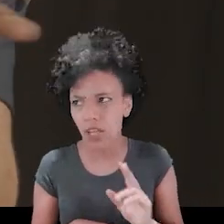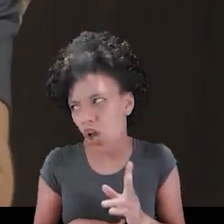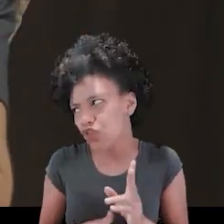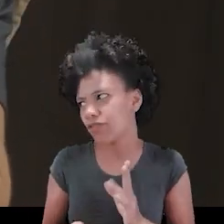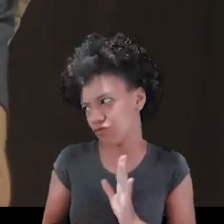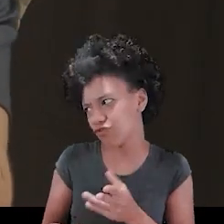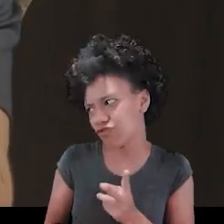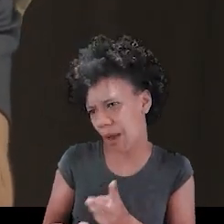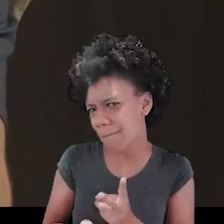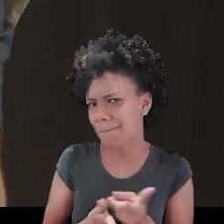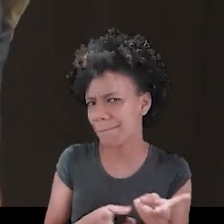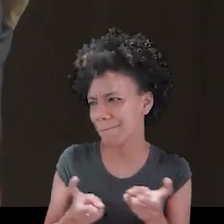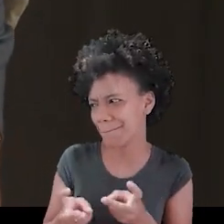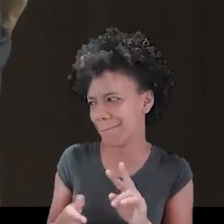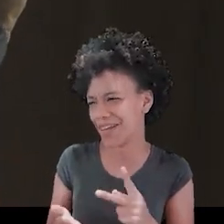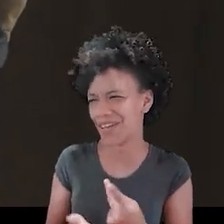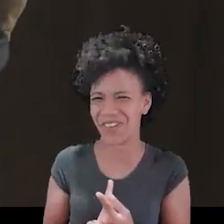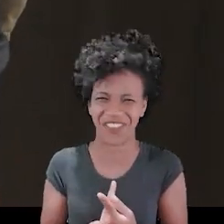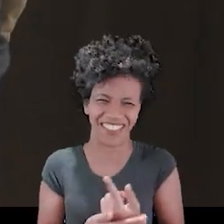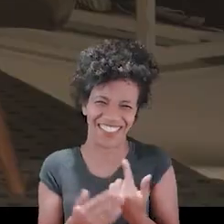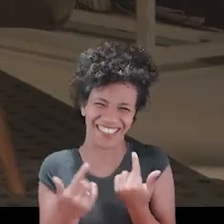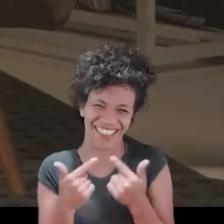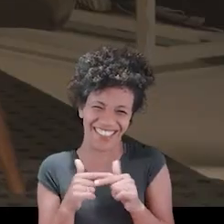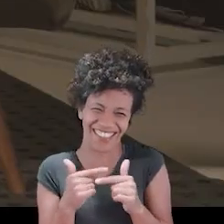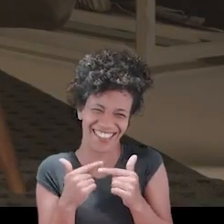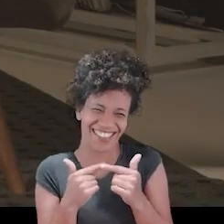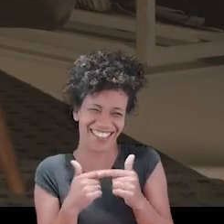vejo o erro que tem aqui ó